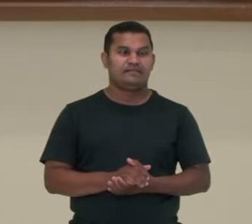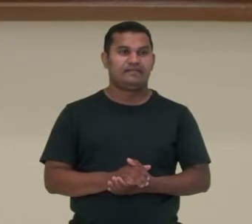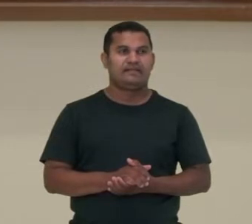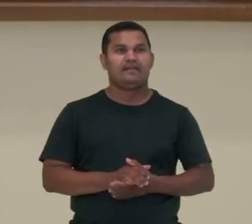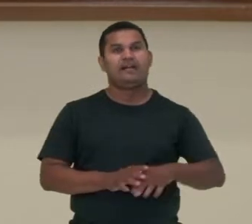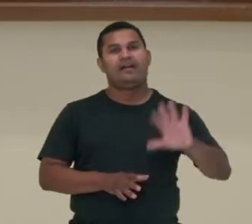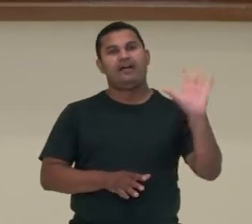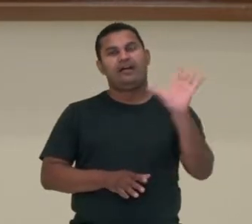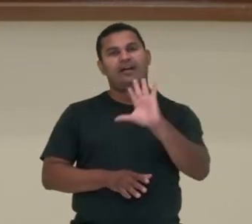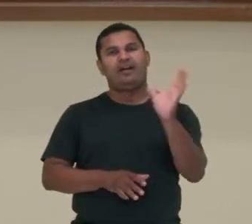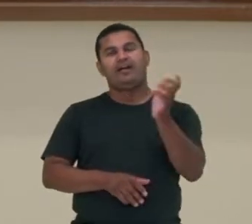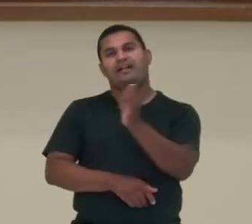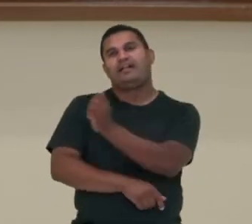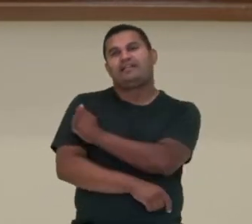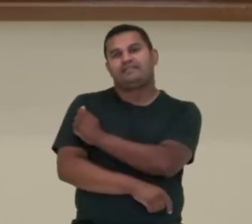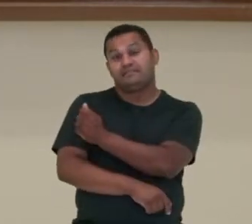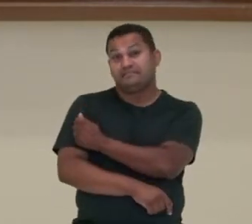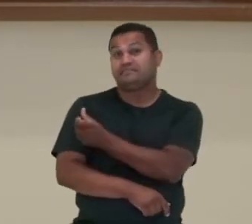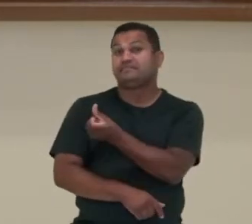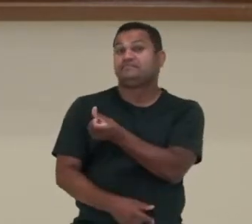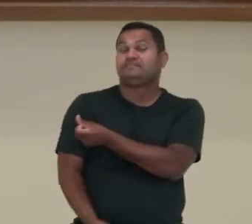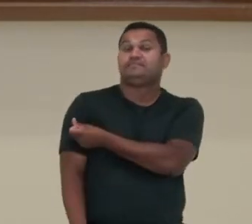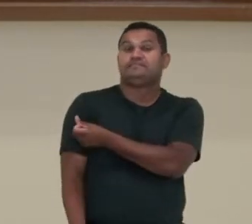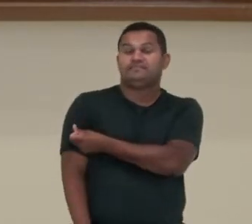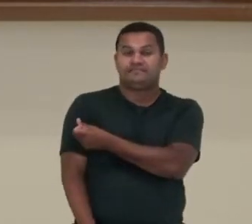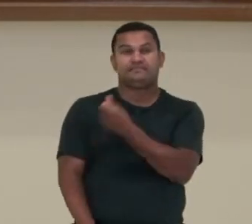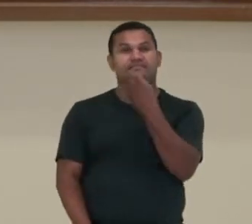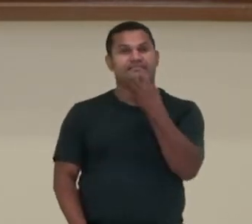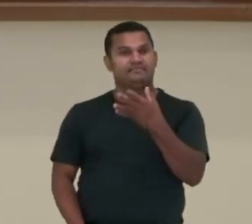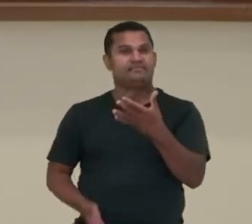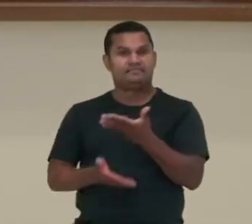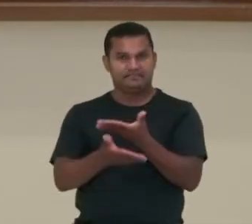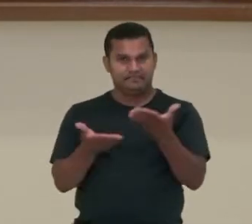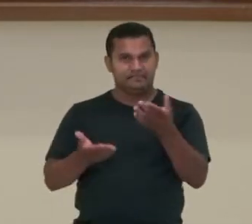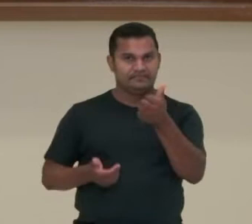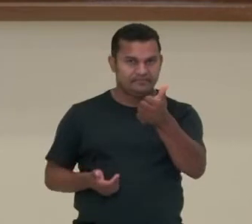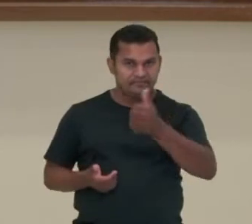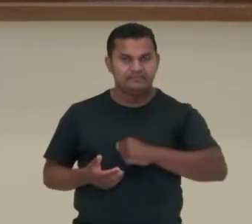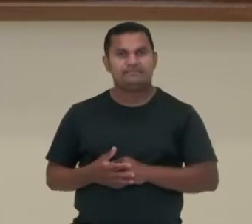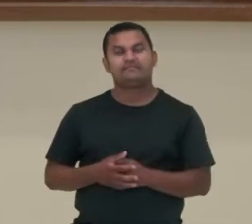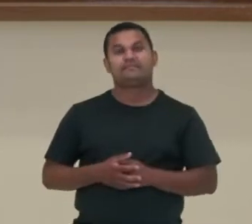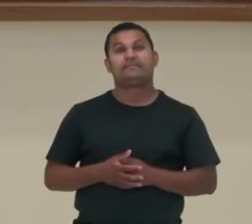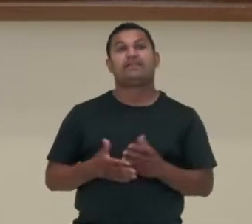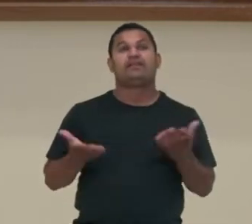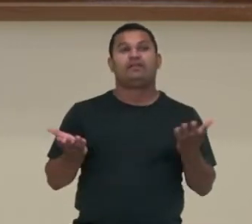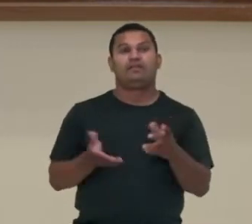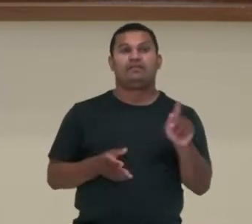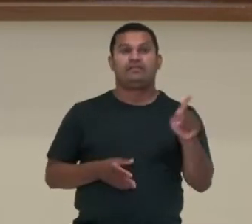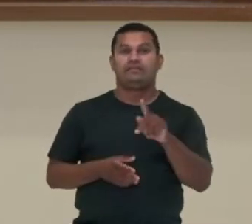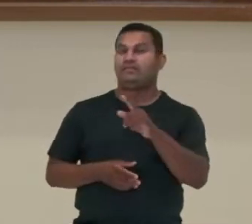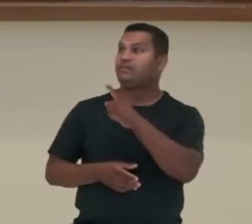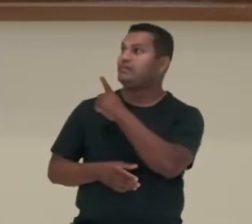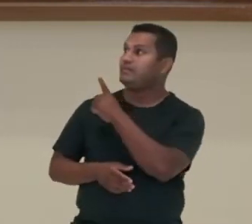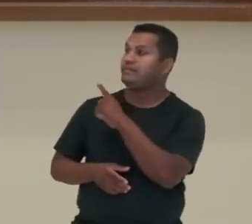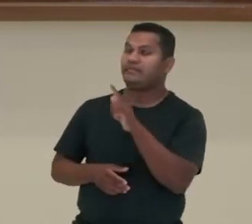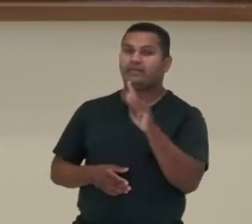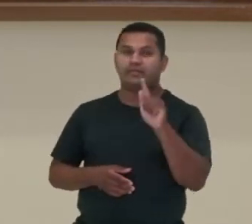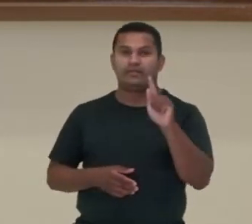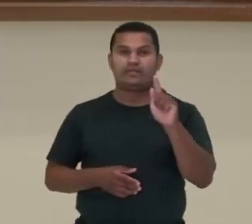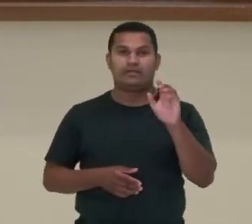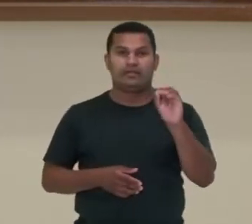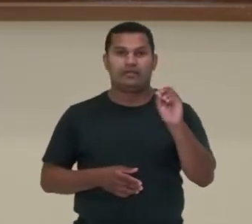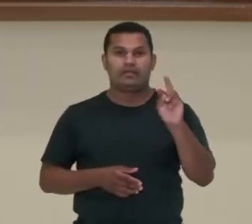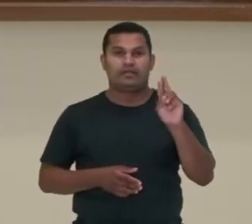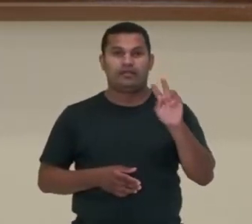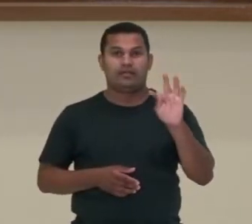Olá, meus queridos alunos do sexto ano, tudo bem com vocês? Eu sou a professora Gorete Wozniak e vamos desenvolver um